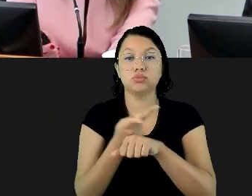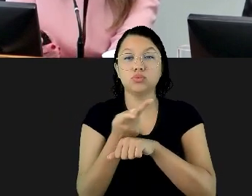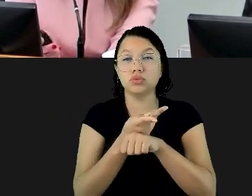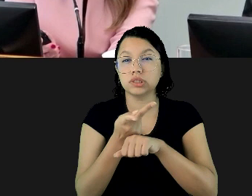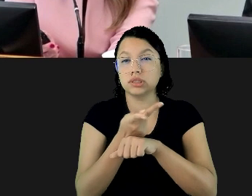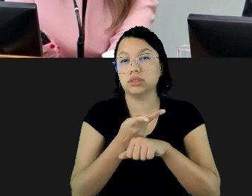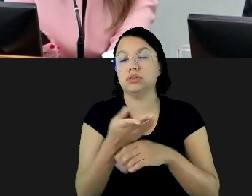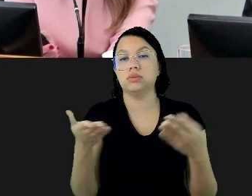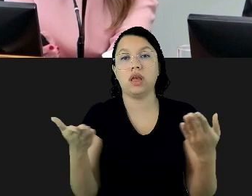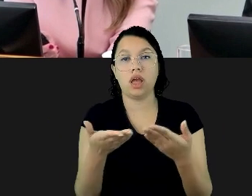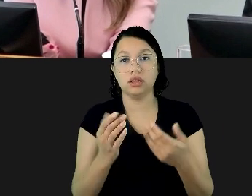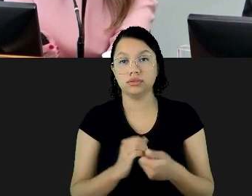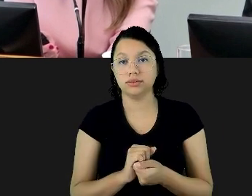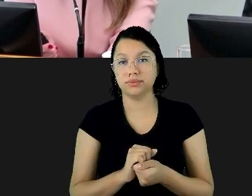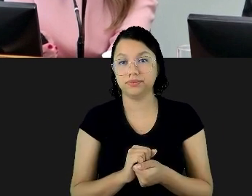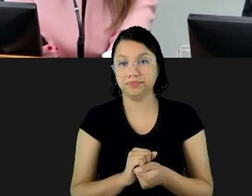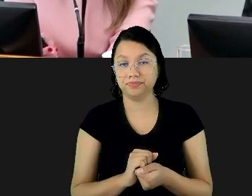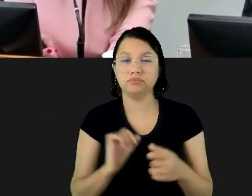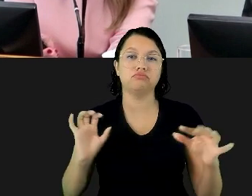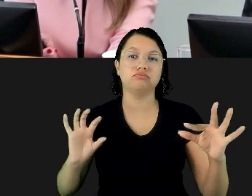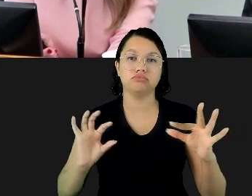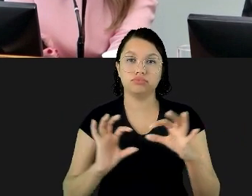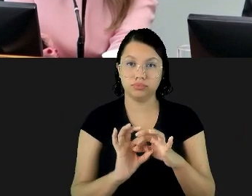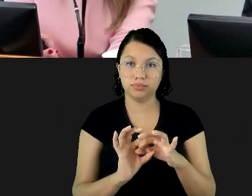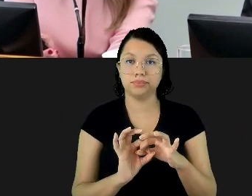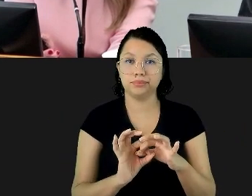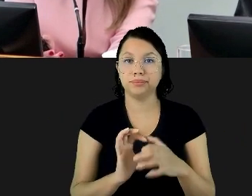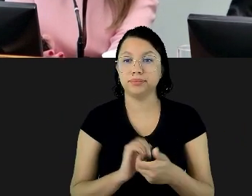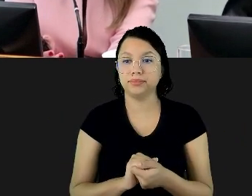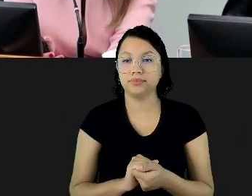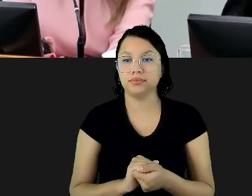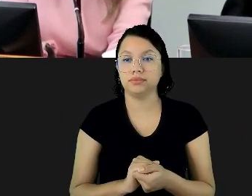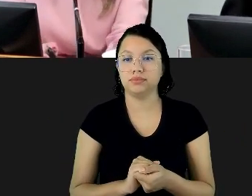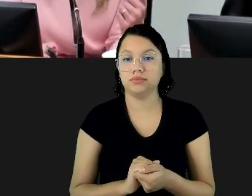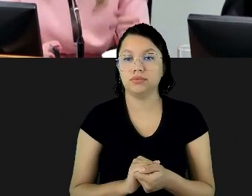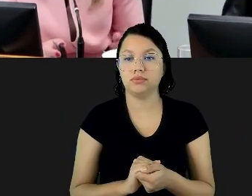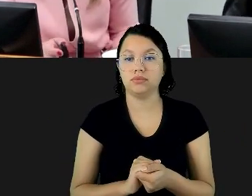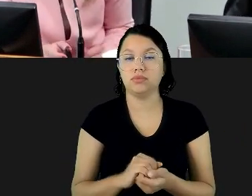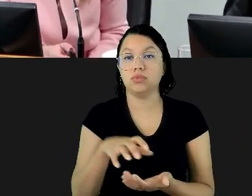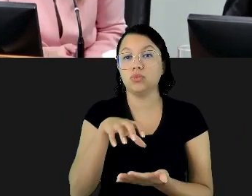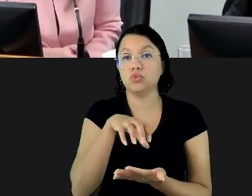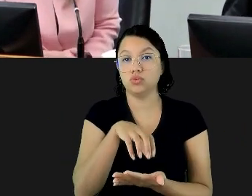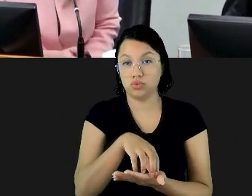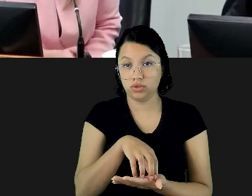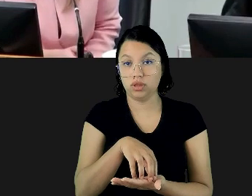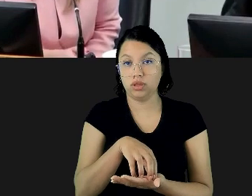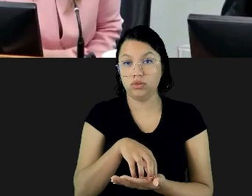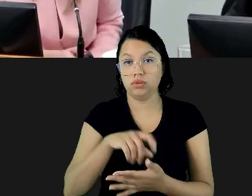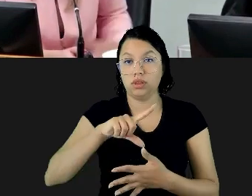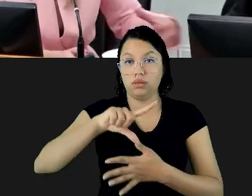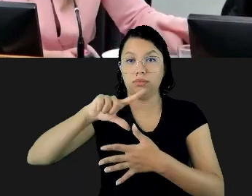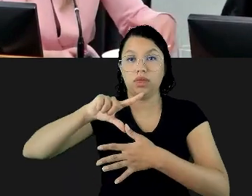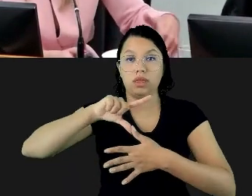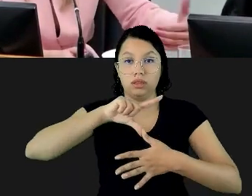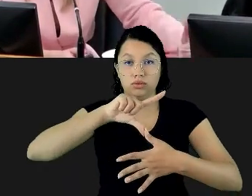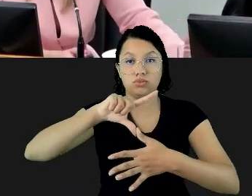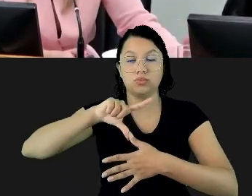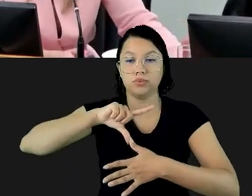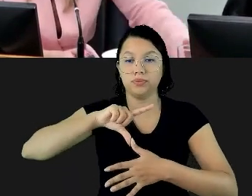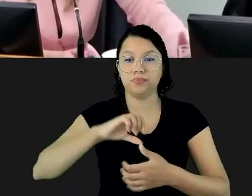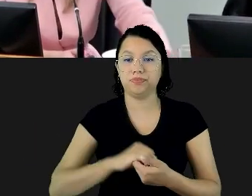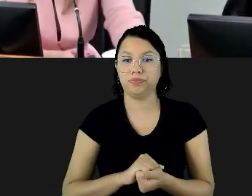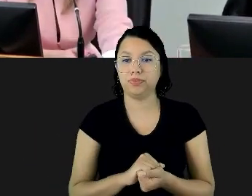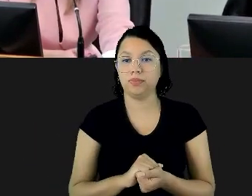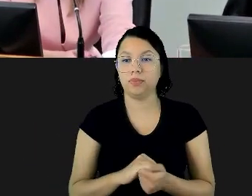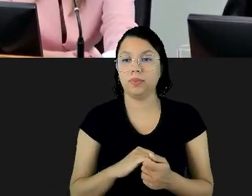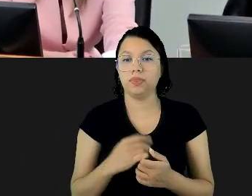integração do Centro-Oeste da América do Sul. E quando a gente falou do transporte, que foi um fato